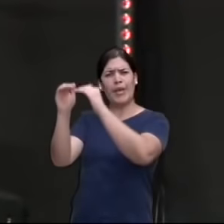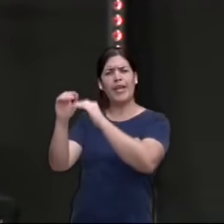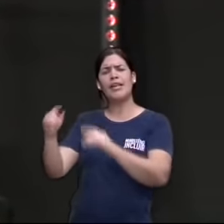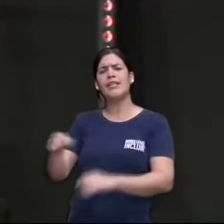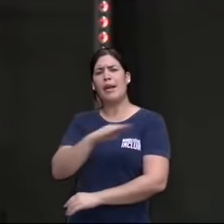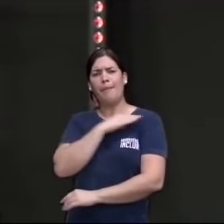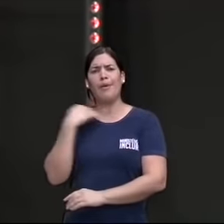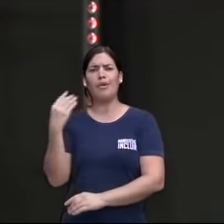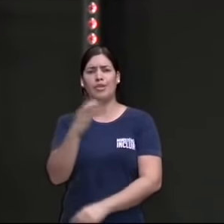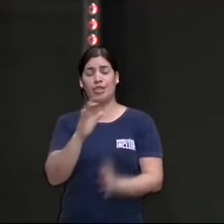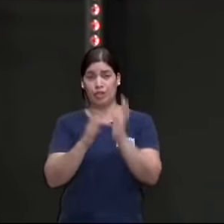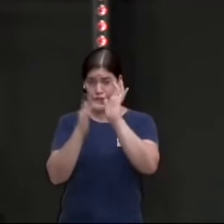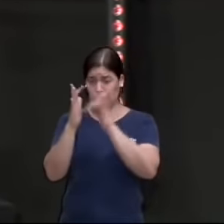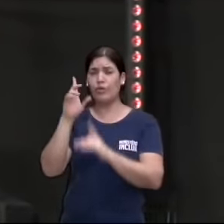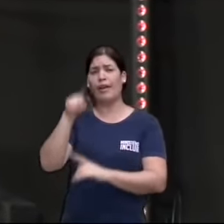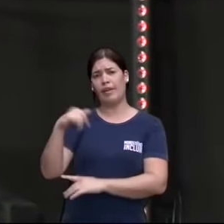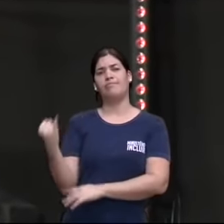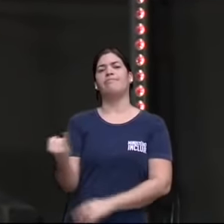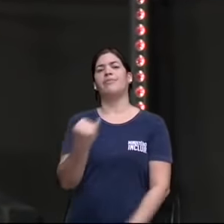Jesus importa.